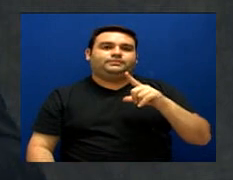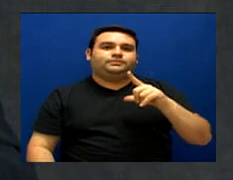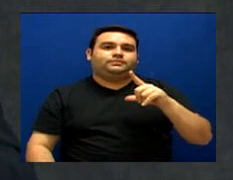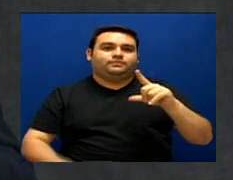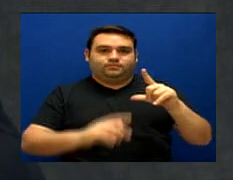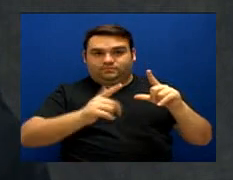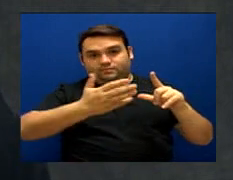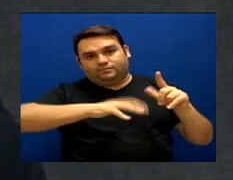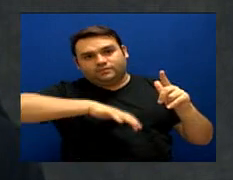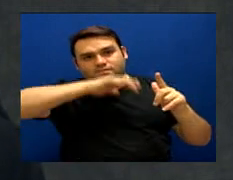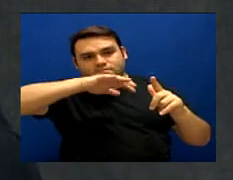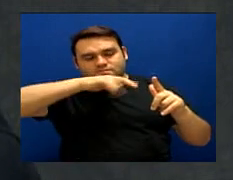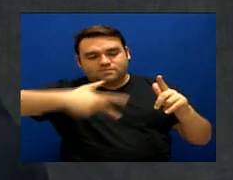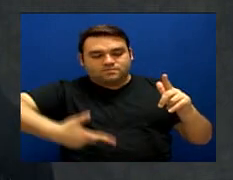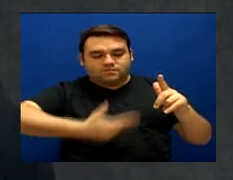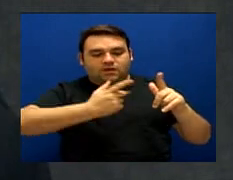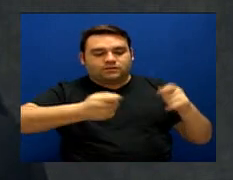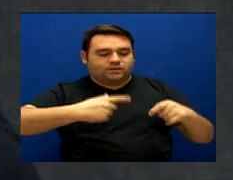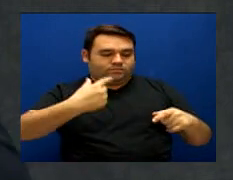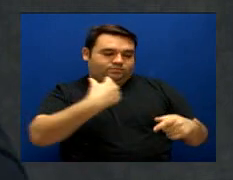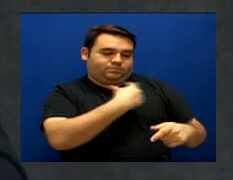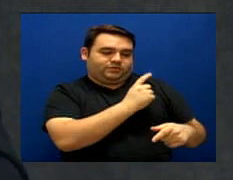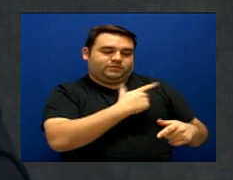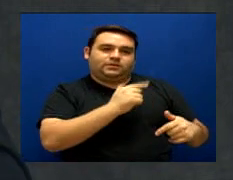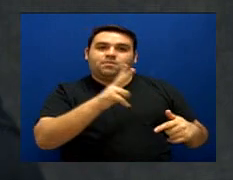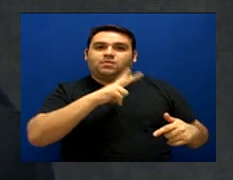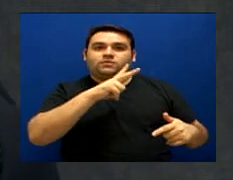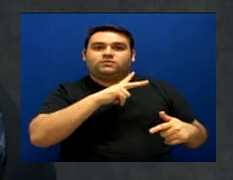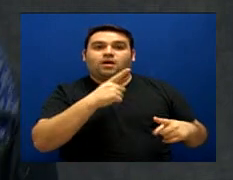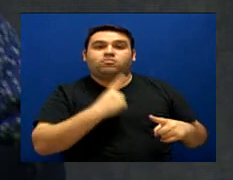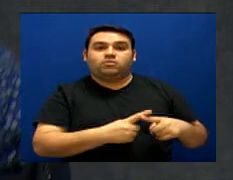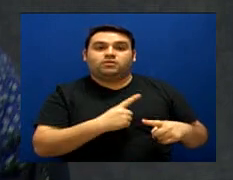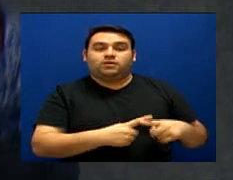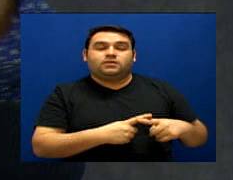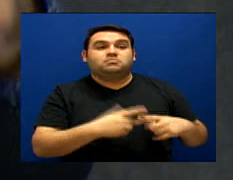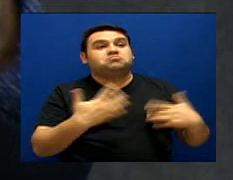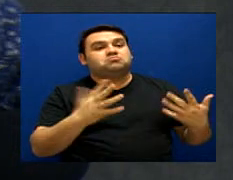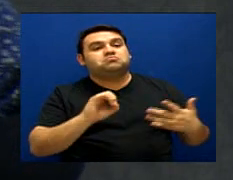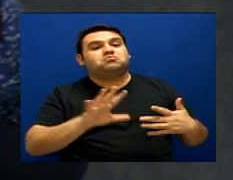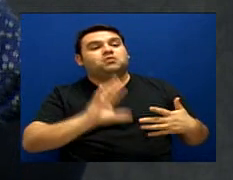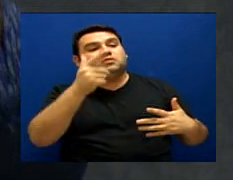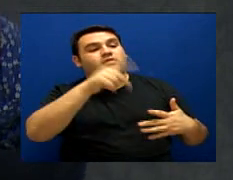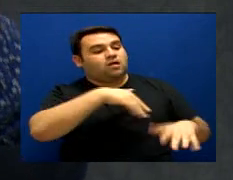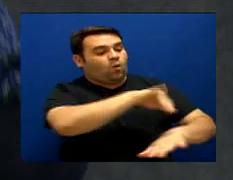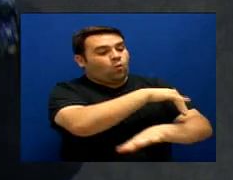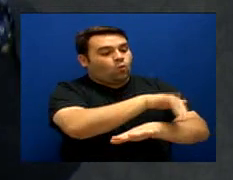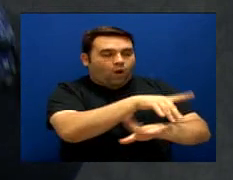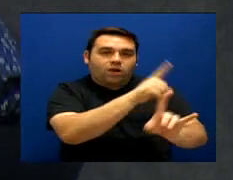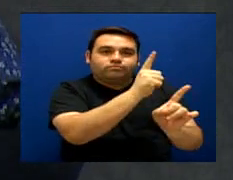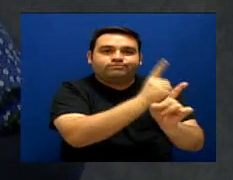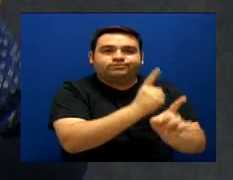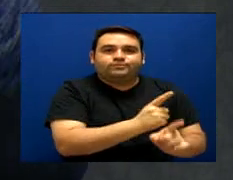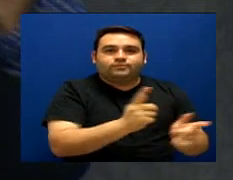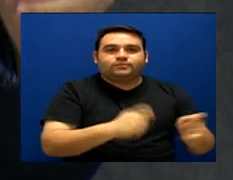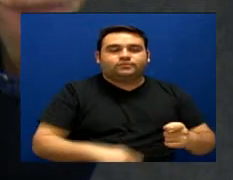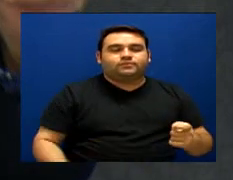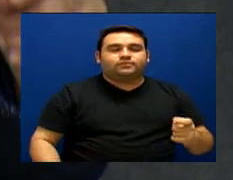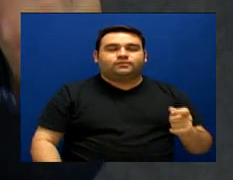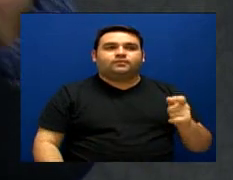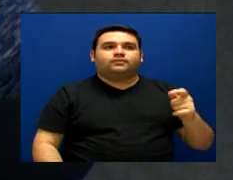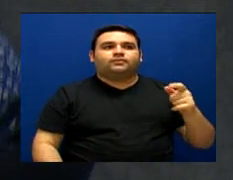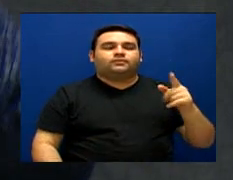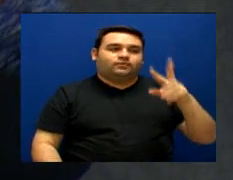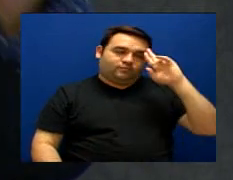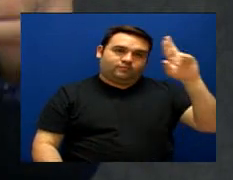uma castração que pudesse fazer a chipagem, mesmo de particulares, para que, se eventualmente esse animal fosse para a rua, ele pudesse identificar